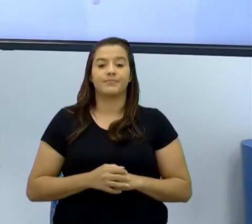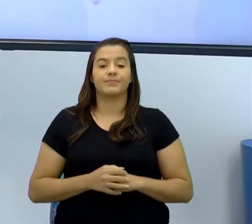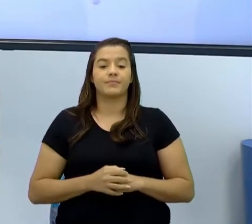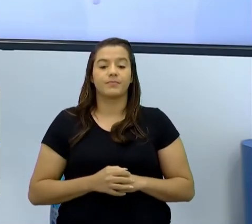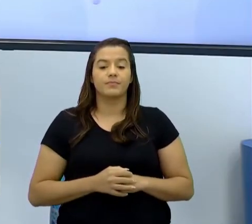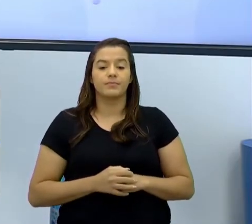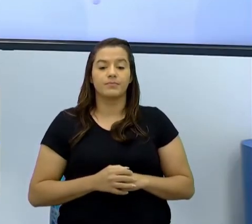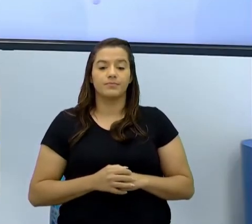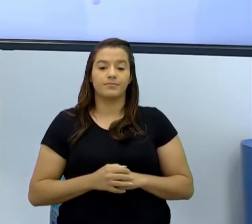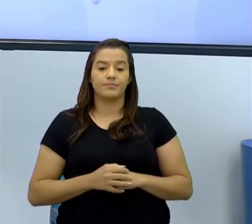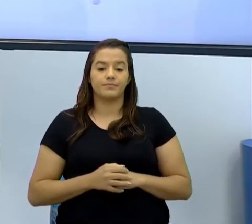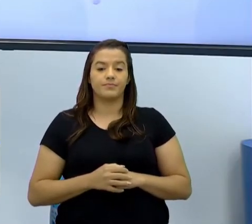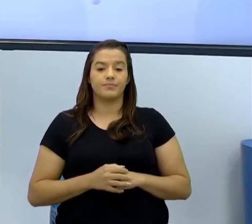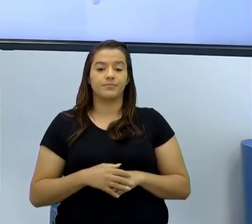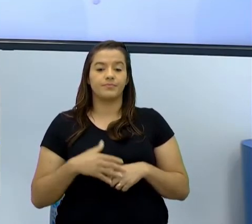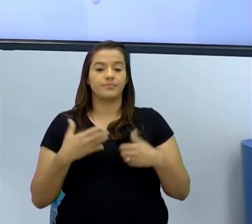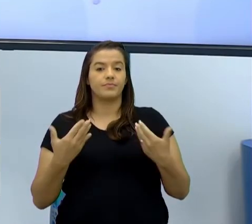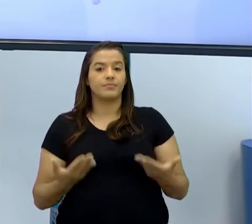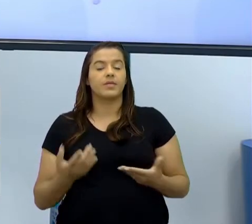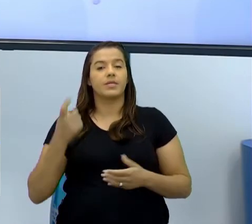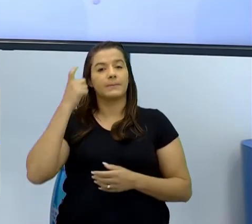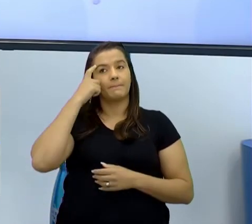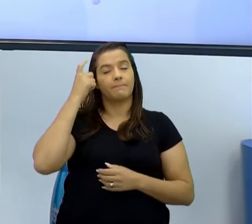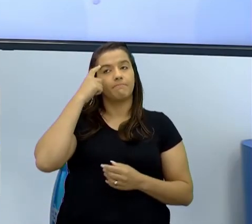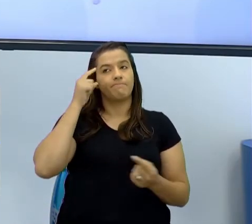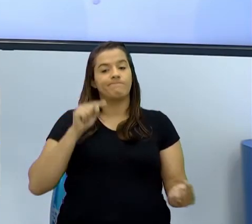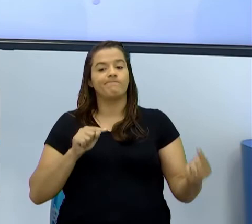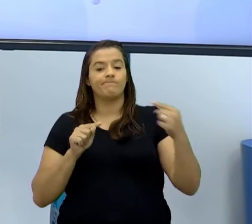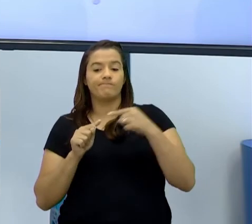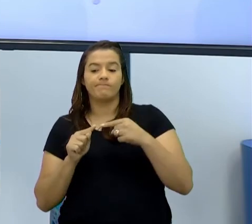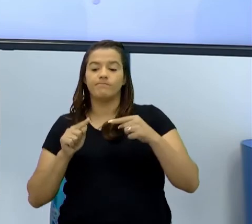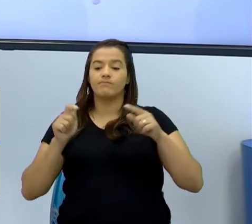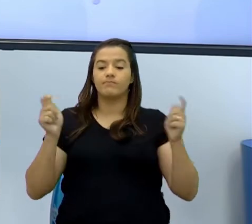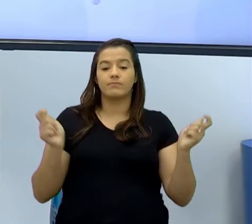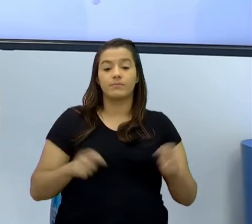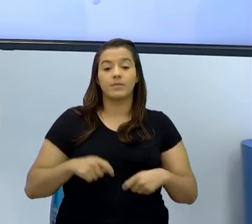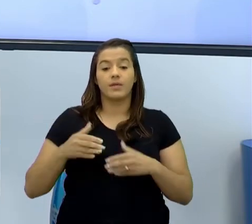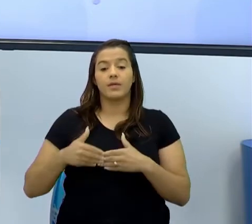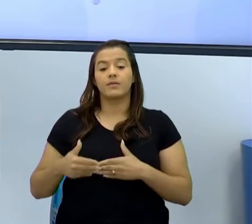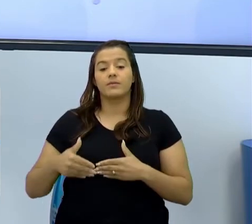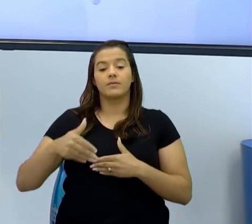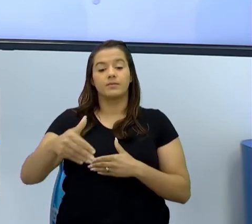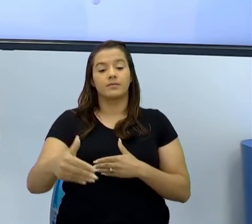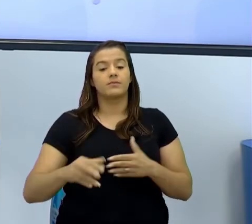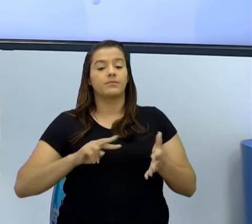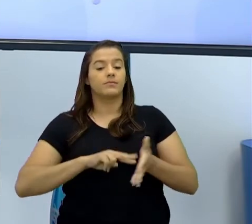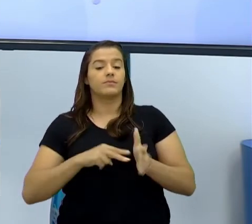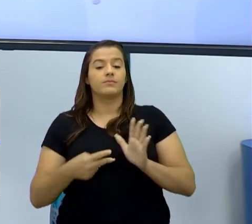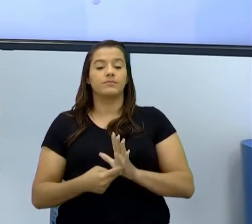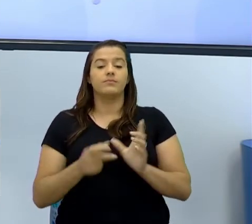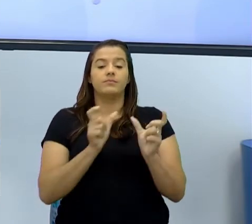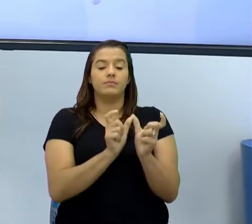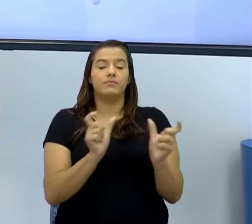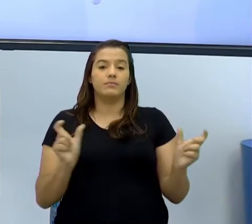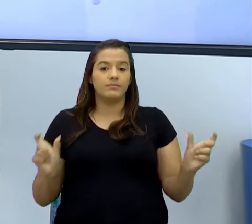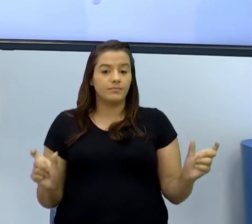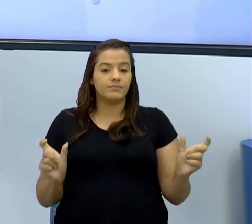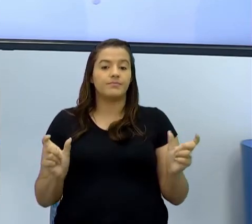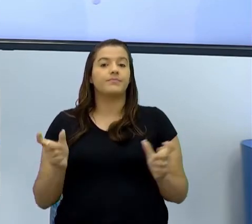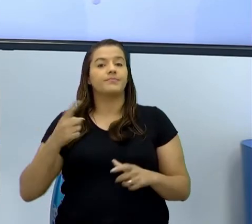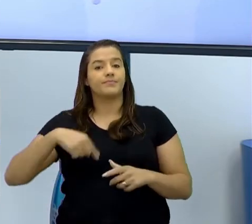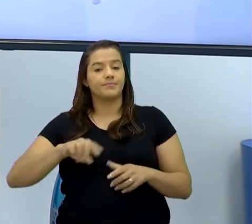tá? Então, observe que a gente está fazendo essa relação aqui, indo além ali do significado das palavras